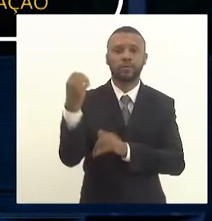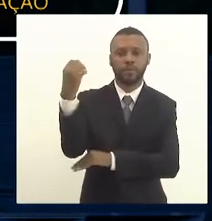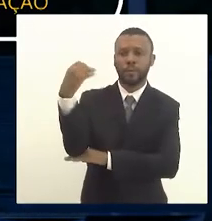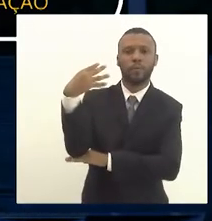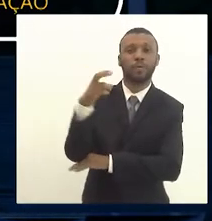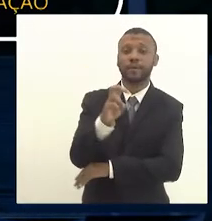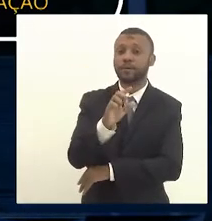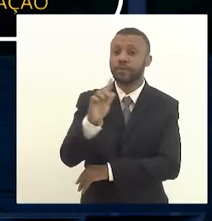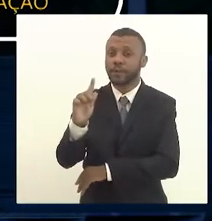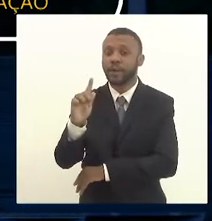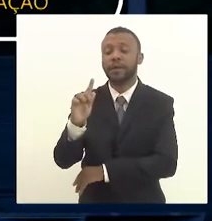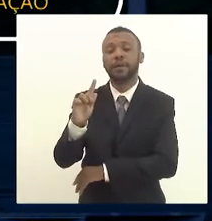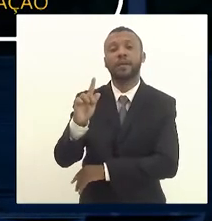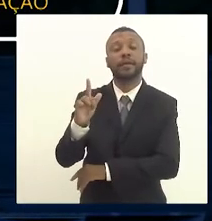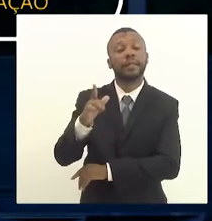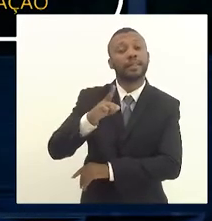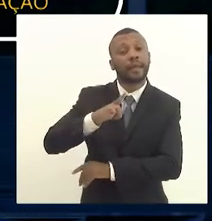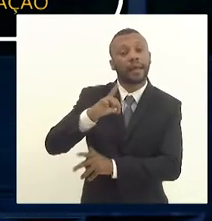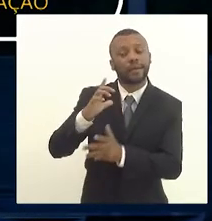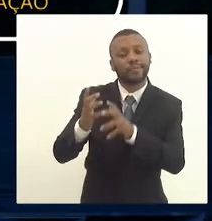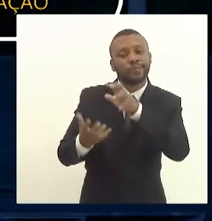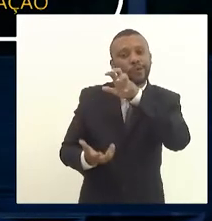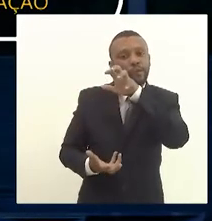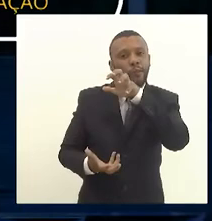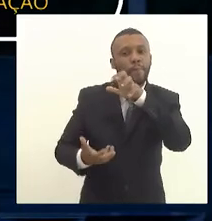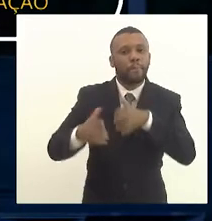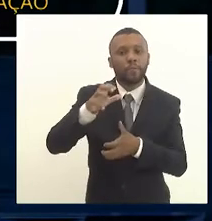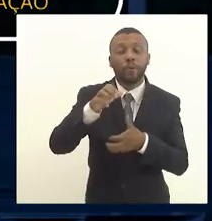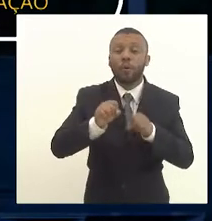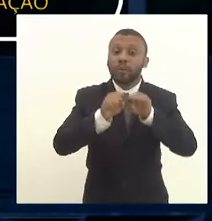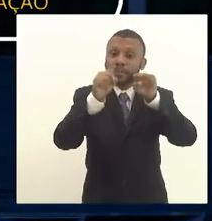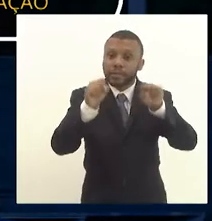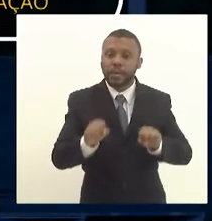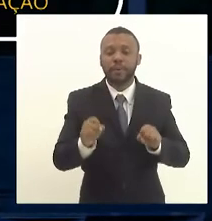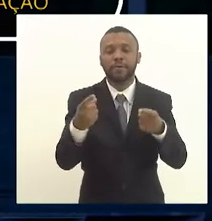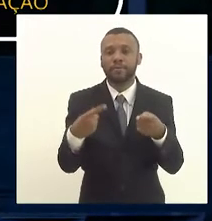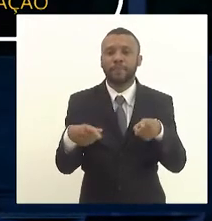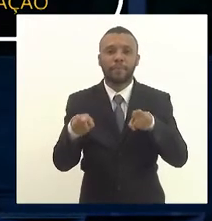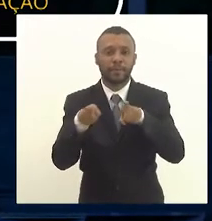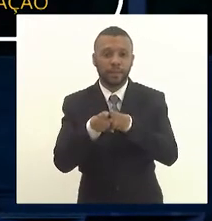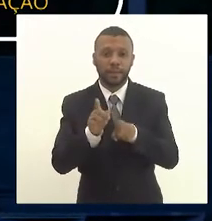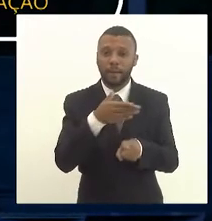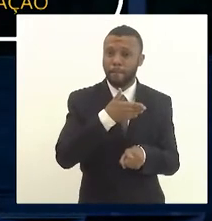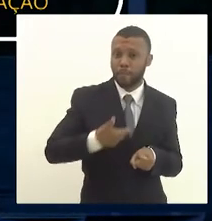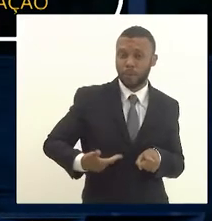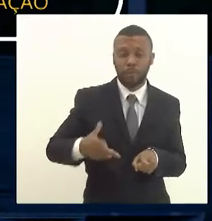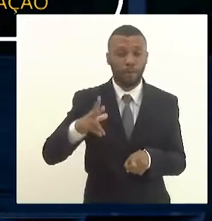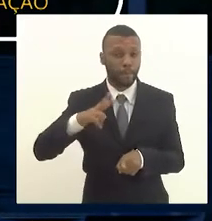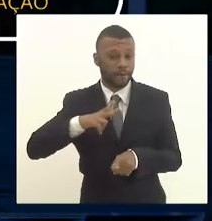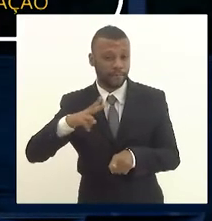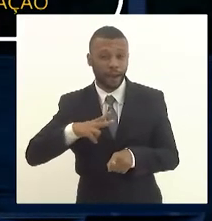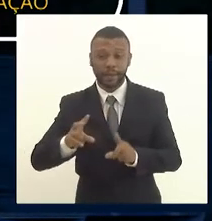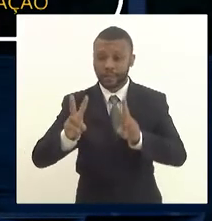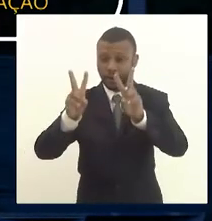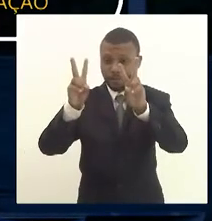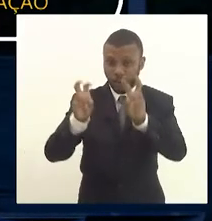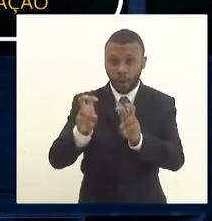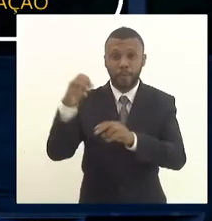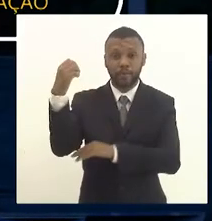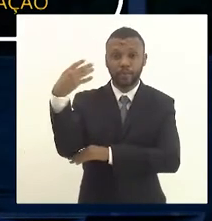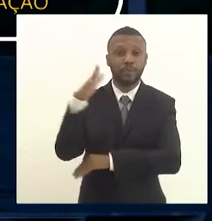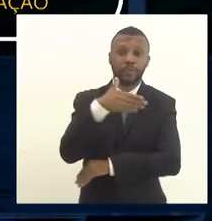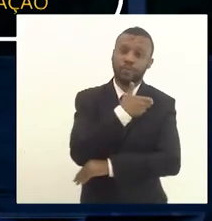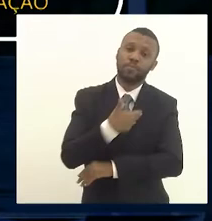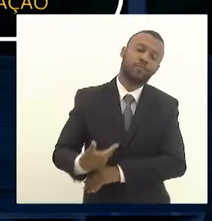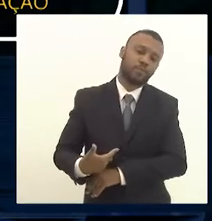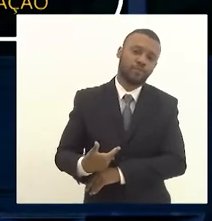tende a mudar o ecossistema de parcerias público-privadas em torno de iluminação pública, uma vez que se